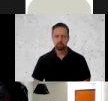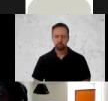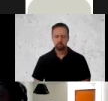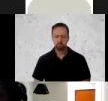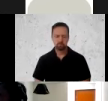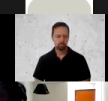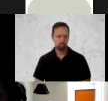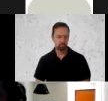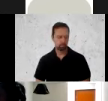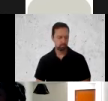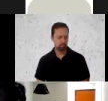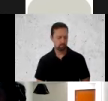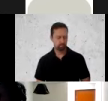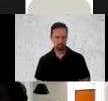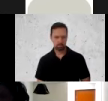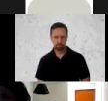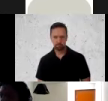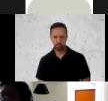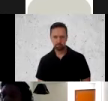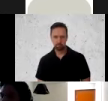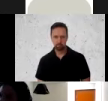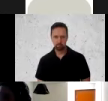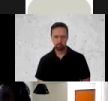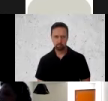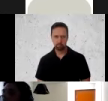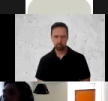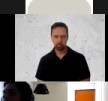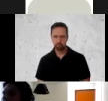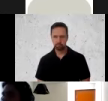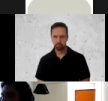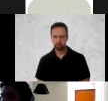sem garantia continua tendo uma recuperação praticamente nula.